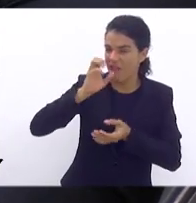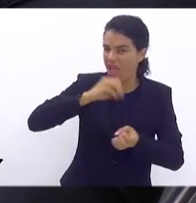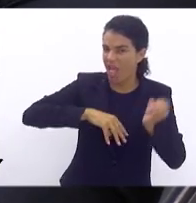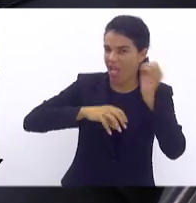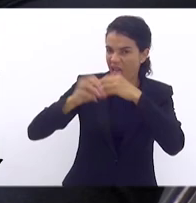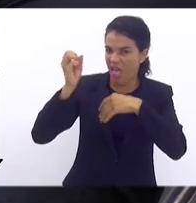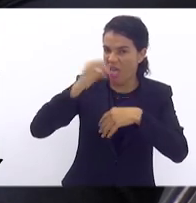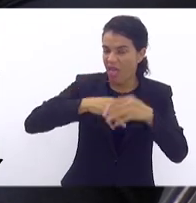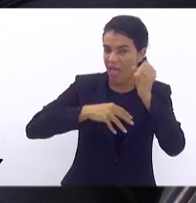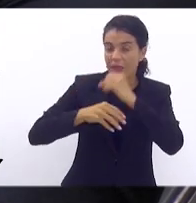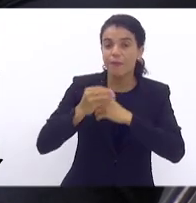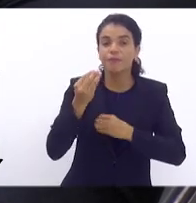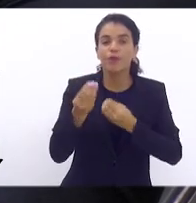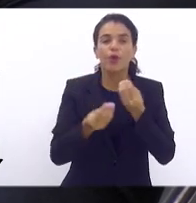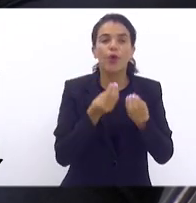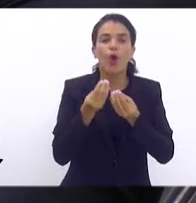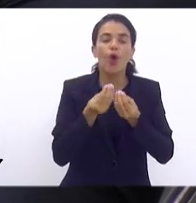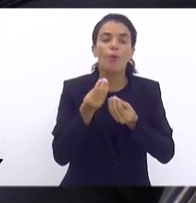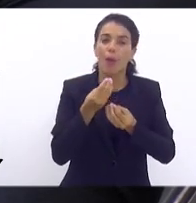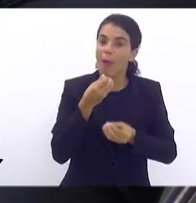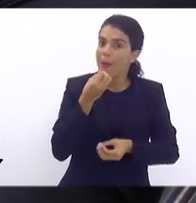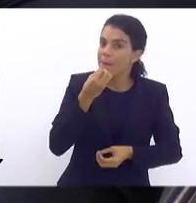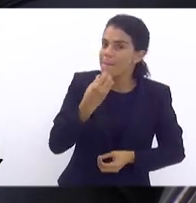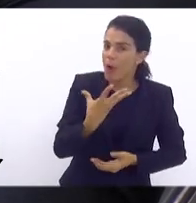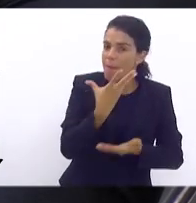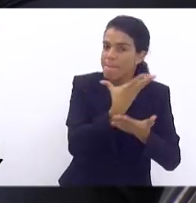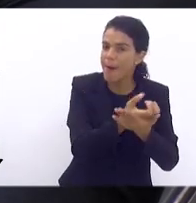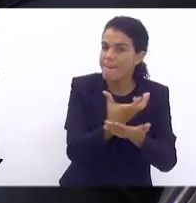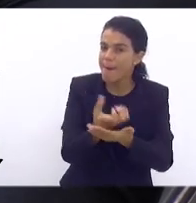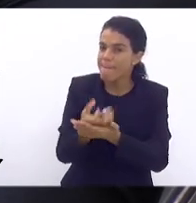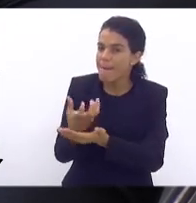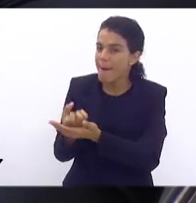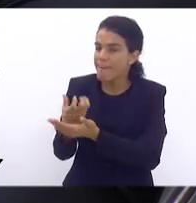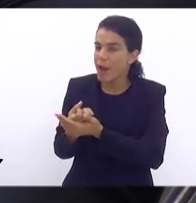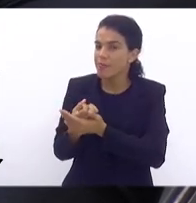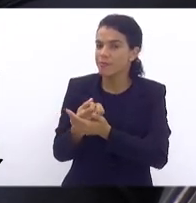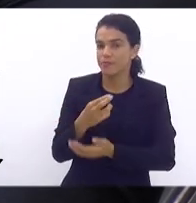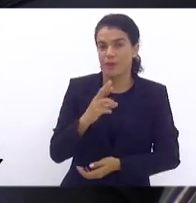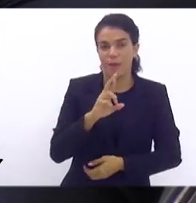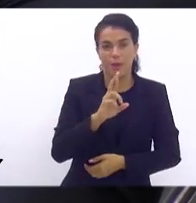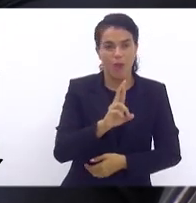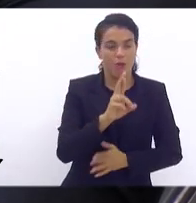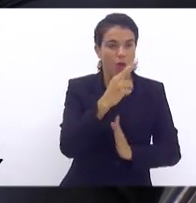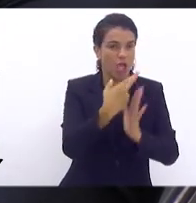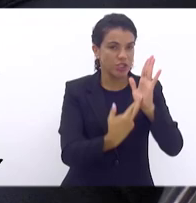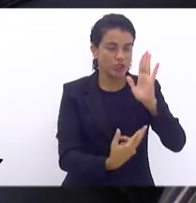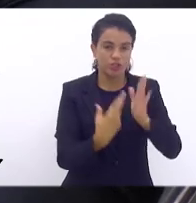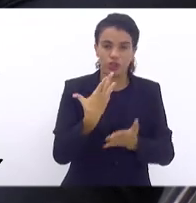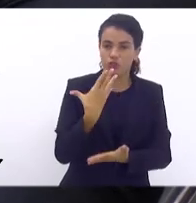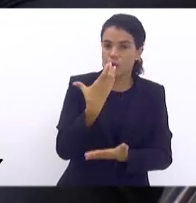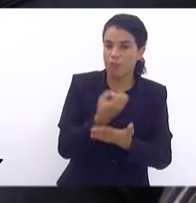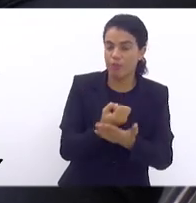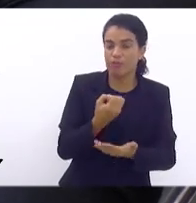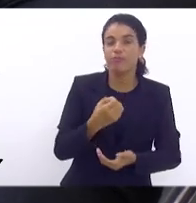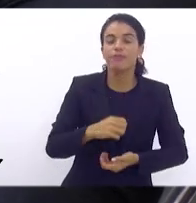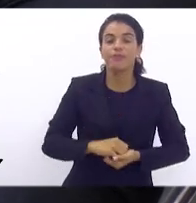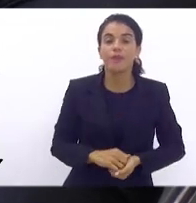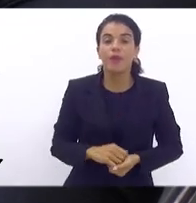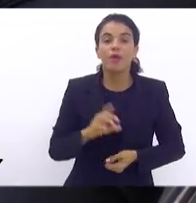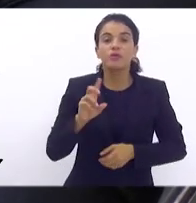assim seria muito importante que talvez os registros de ocorrência de ocorrência tivesse um marcador objetivo assim sobre